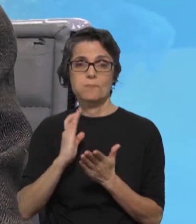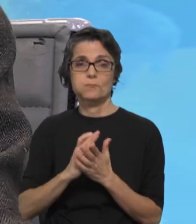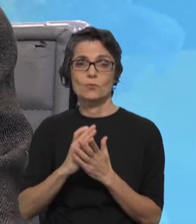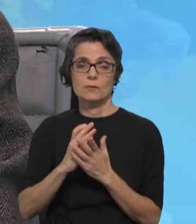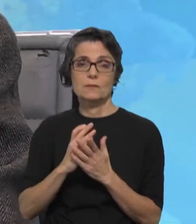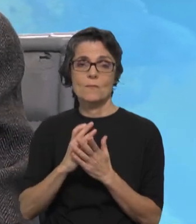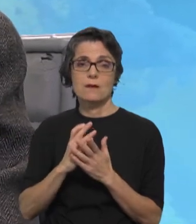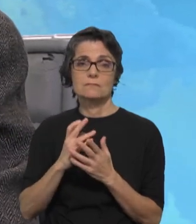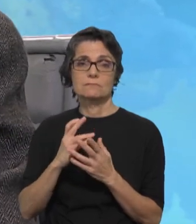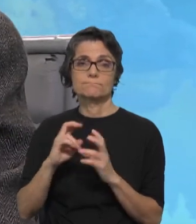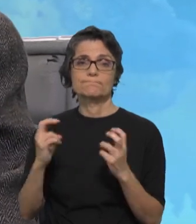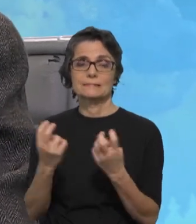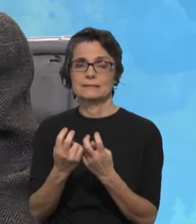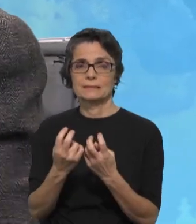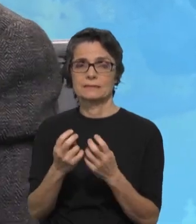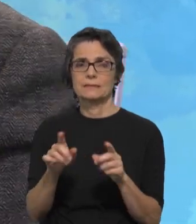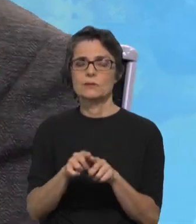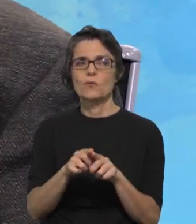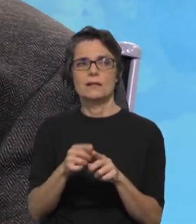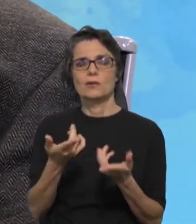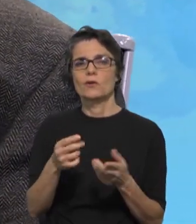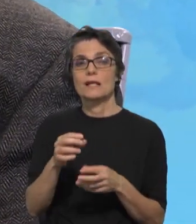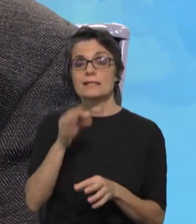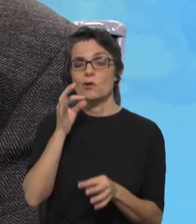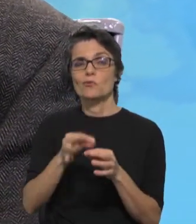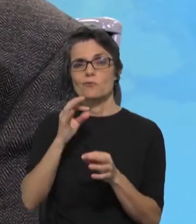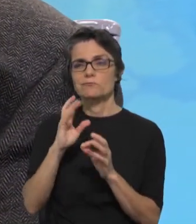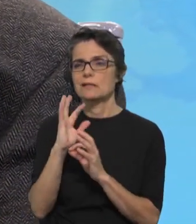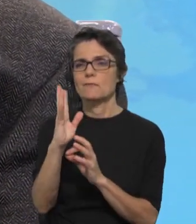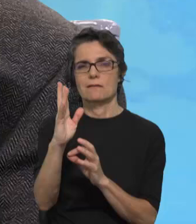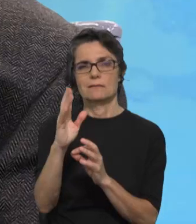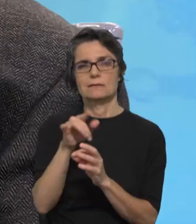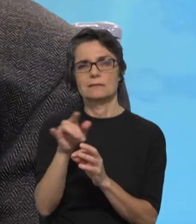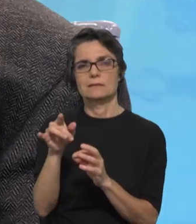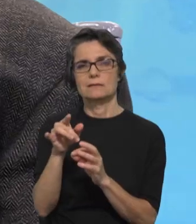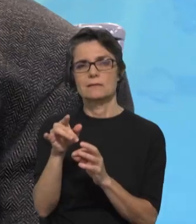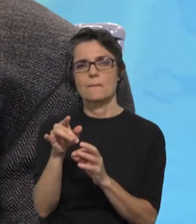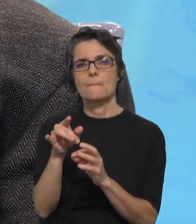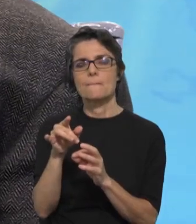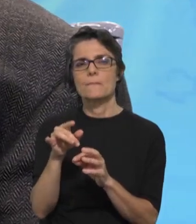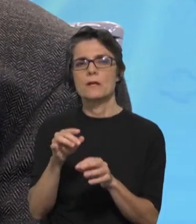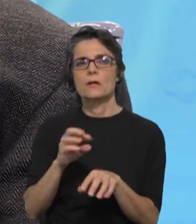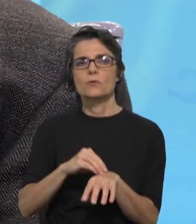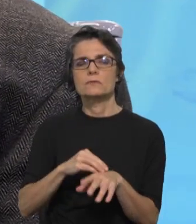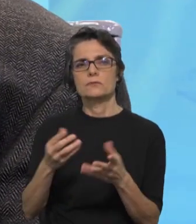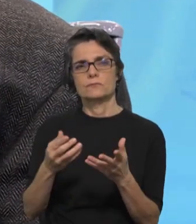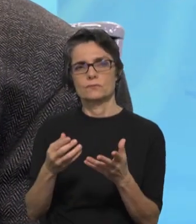esta alegoria da videira é como que o testemunho, o testamento que Jesus nos